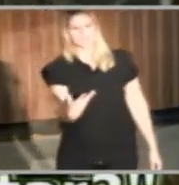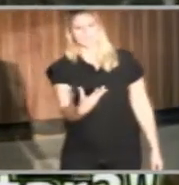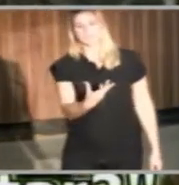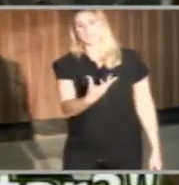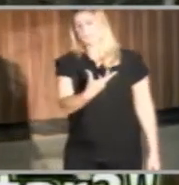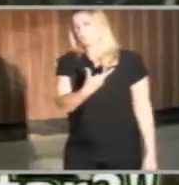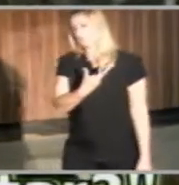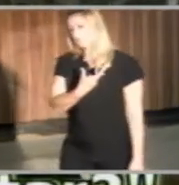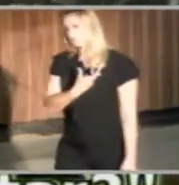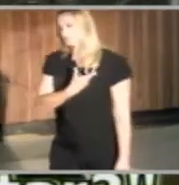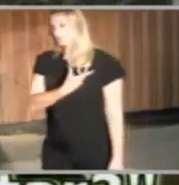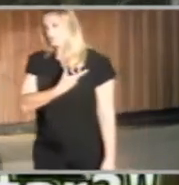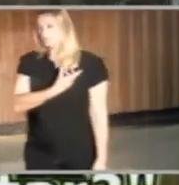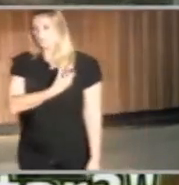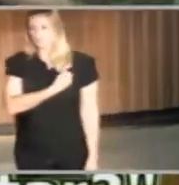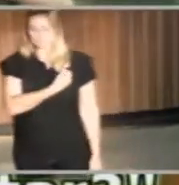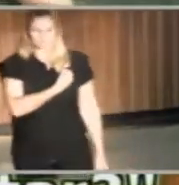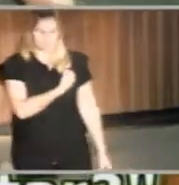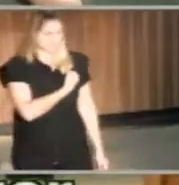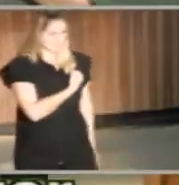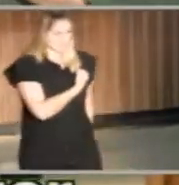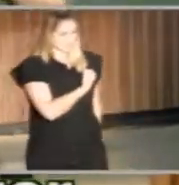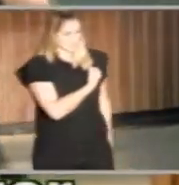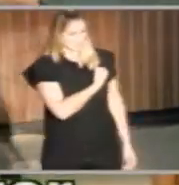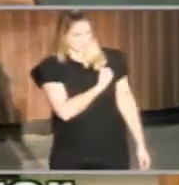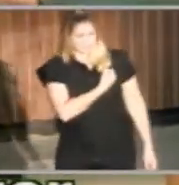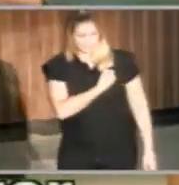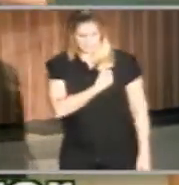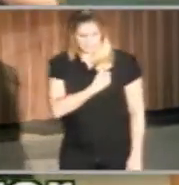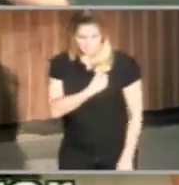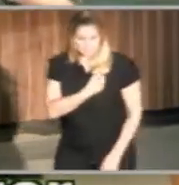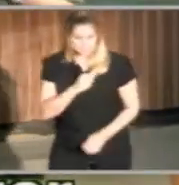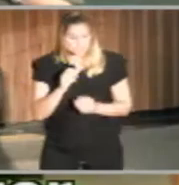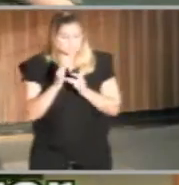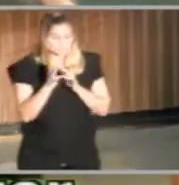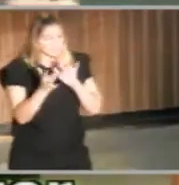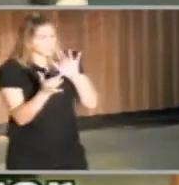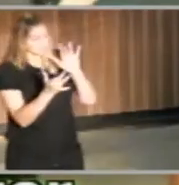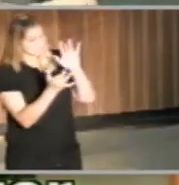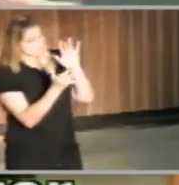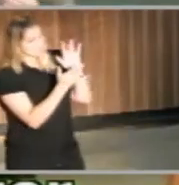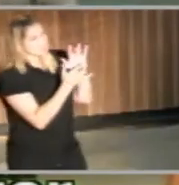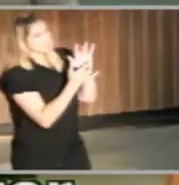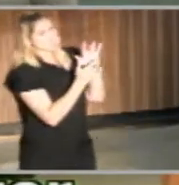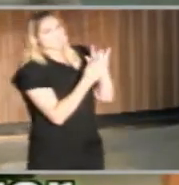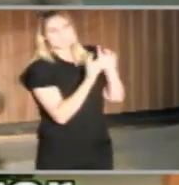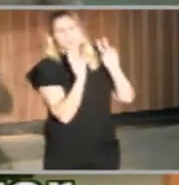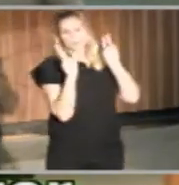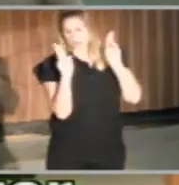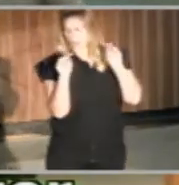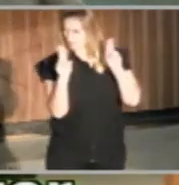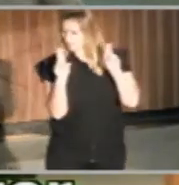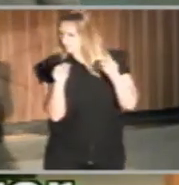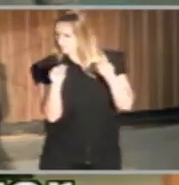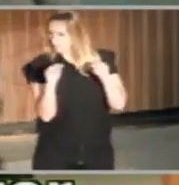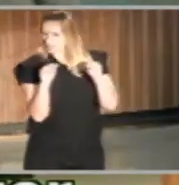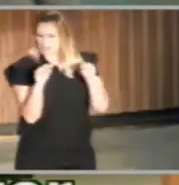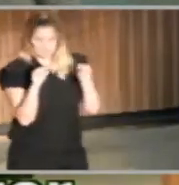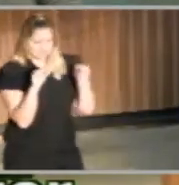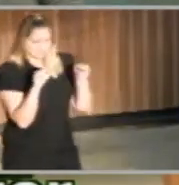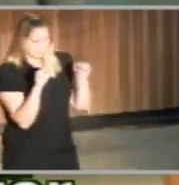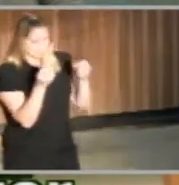resgatar. Vamos cantar a última estrofe? Com fé. Jesus não me deixa